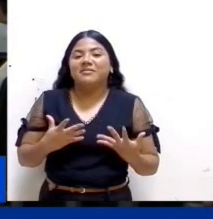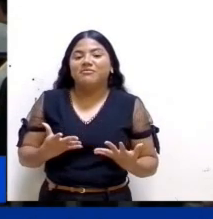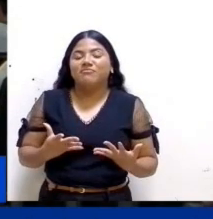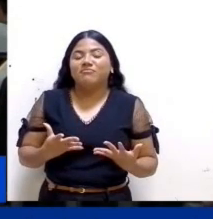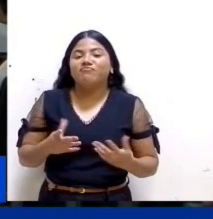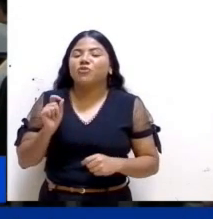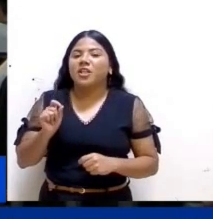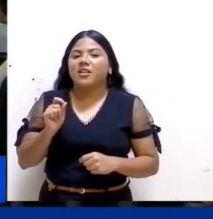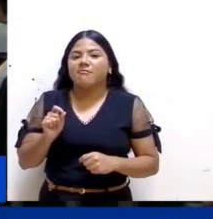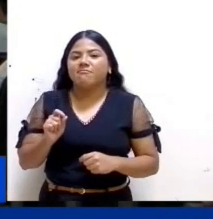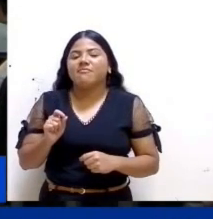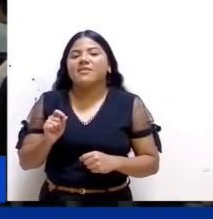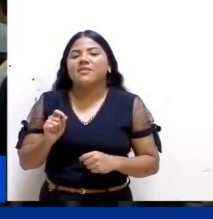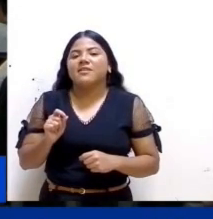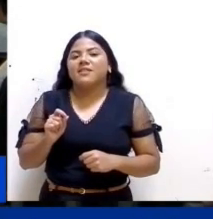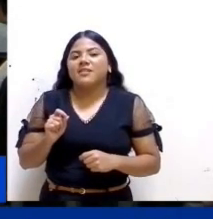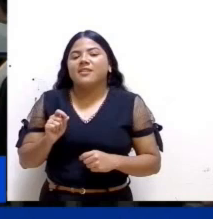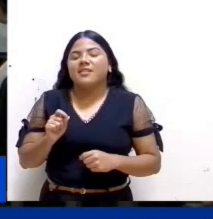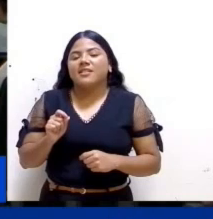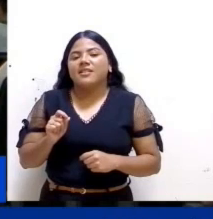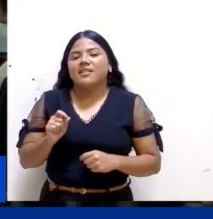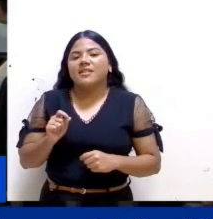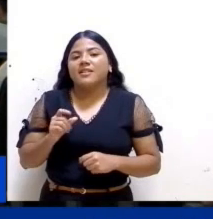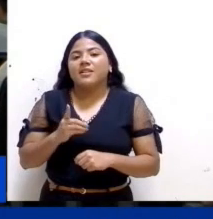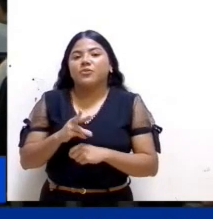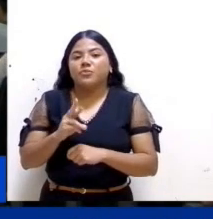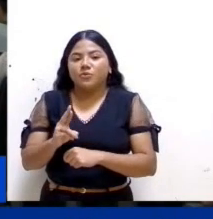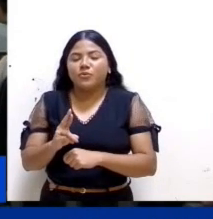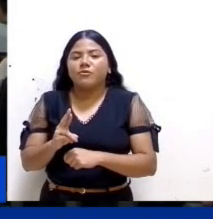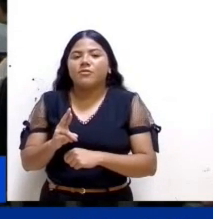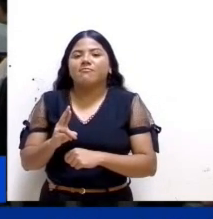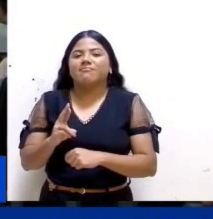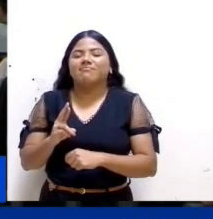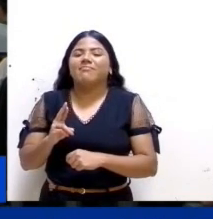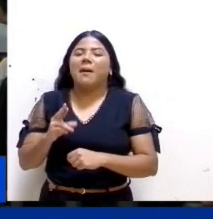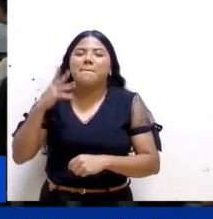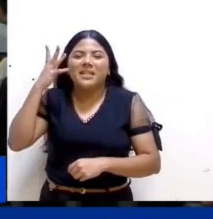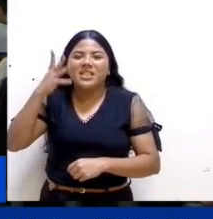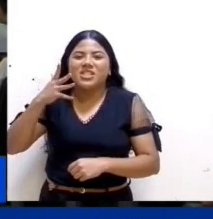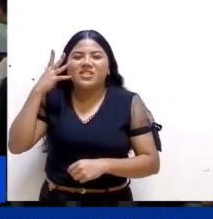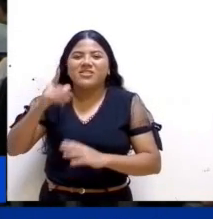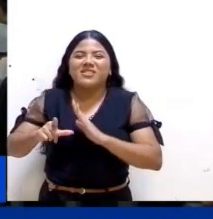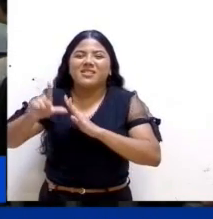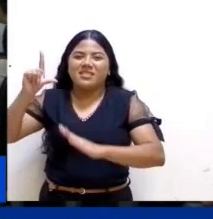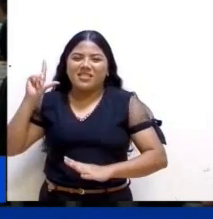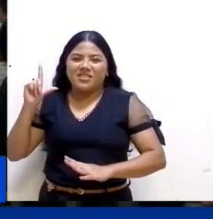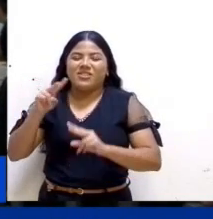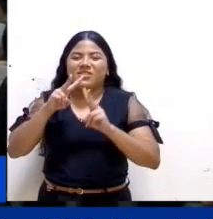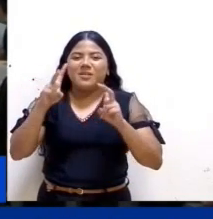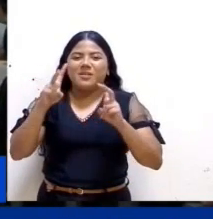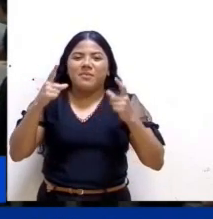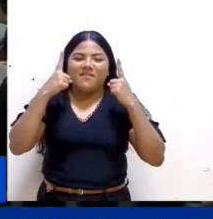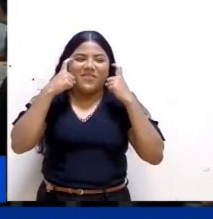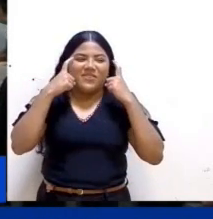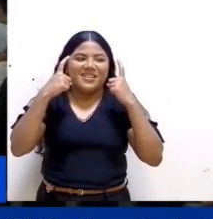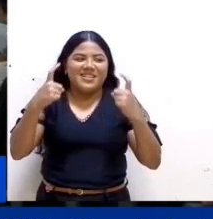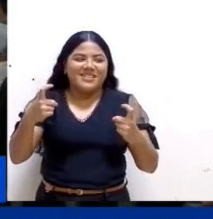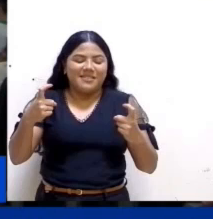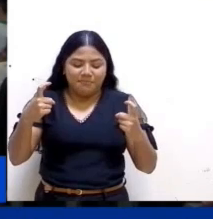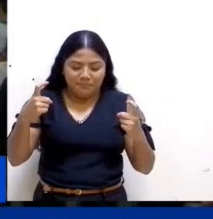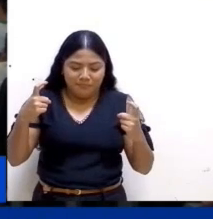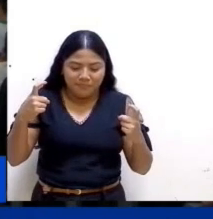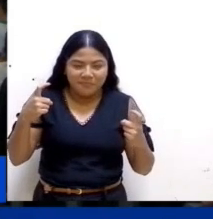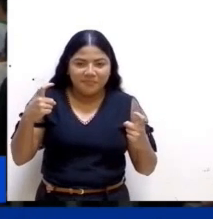eu tenho certeza que a doutora Fabiana, na semana passada, conversou sobre violência doméstica e disse, olha, deu